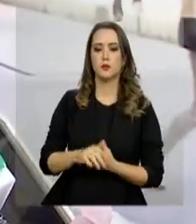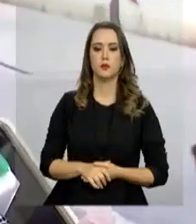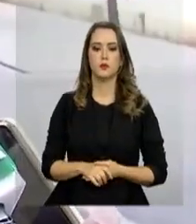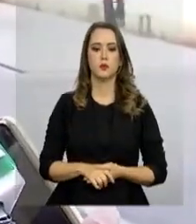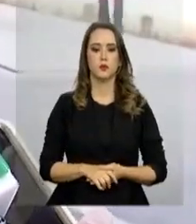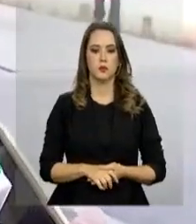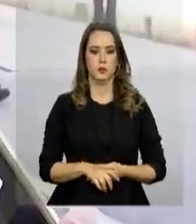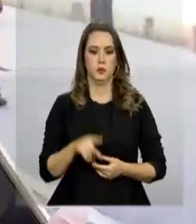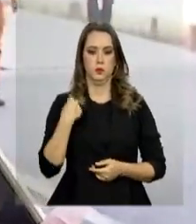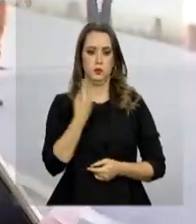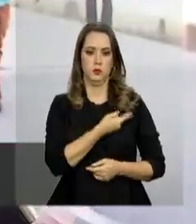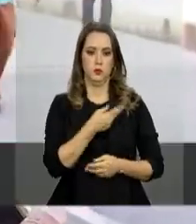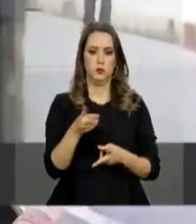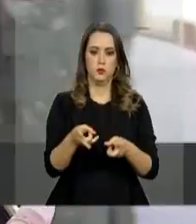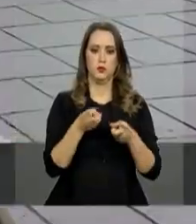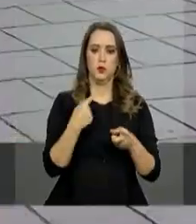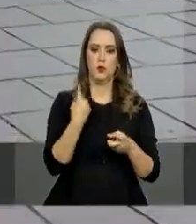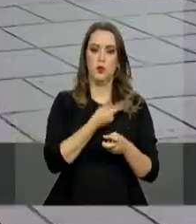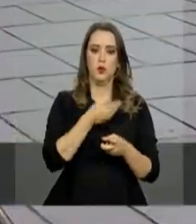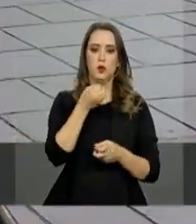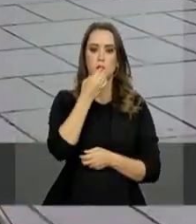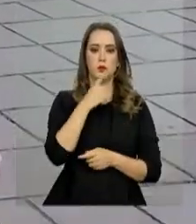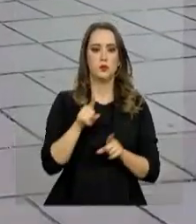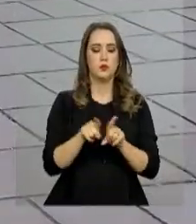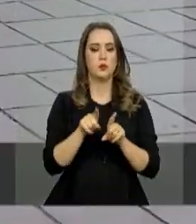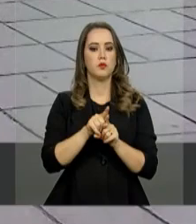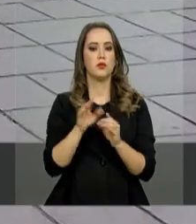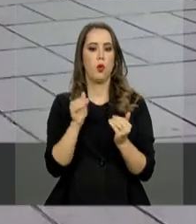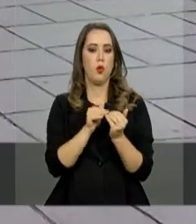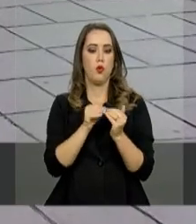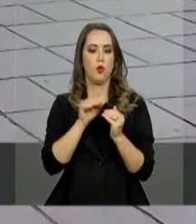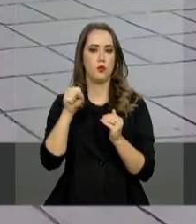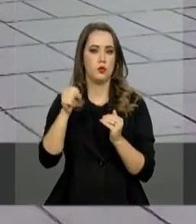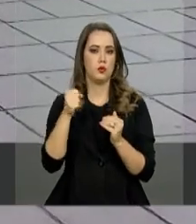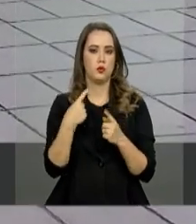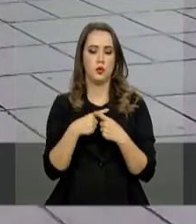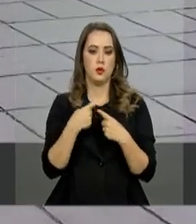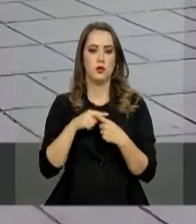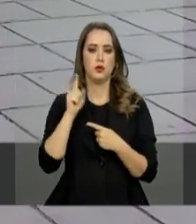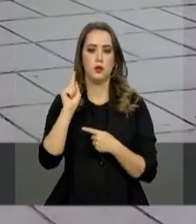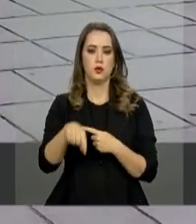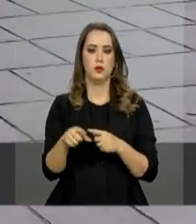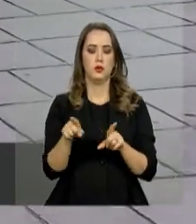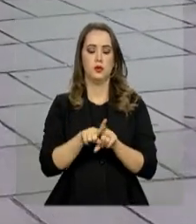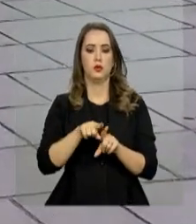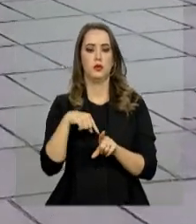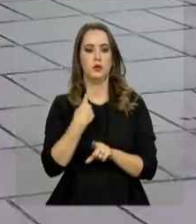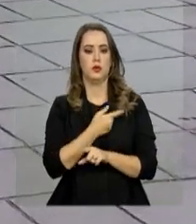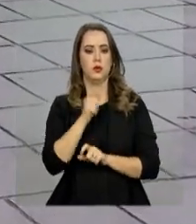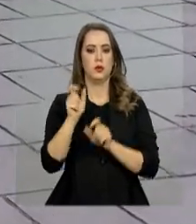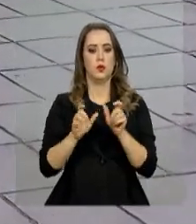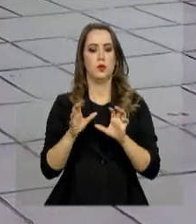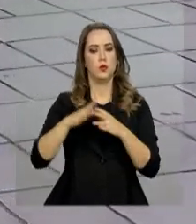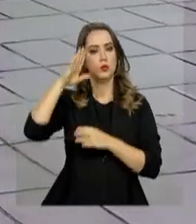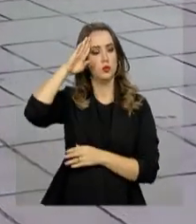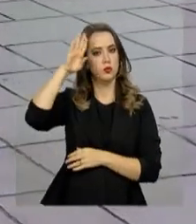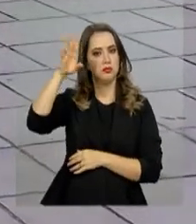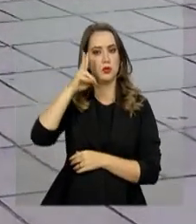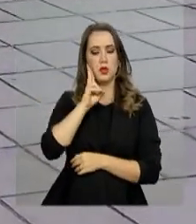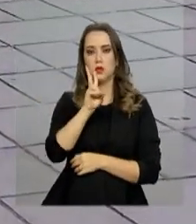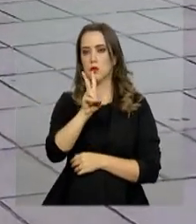população. Acho bom. Estou satisfeito sim, porque tem bastante contingente de... O pessoal do Exército na rua,